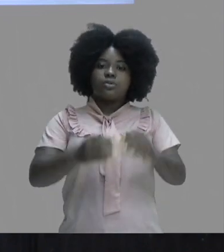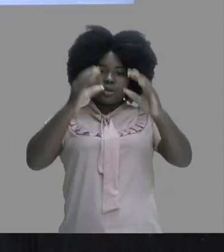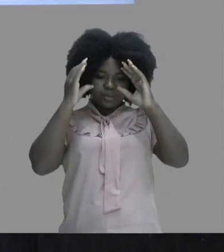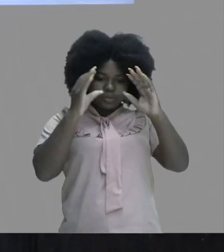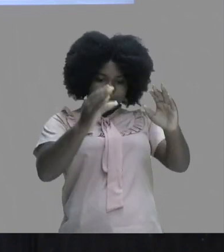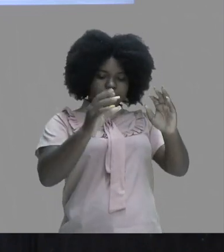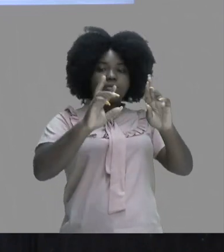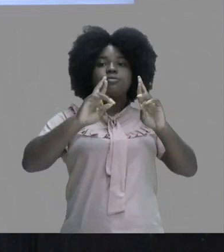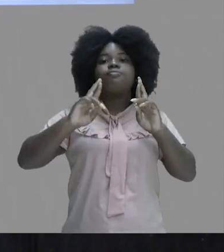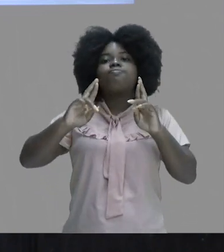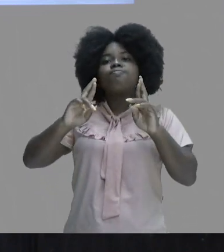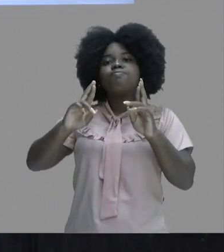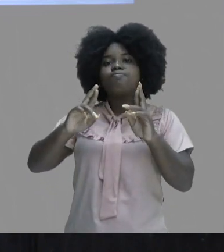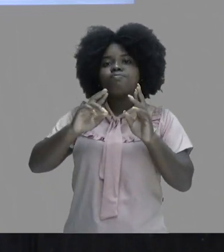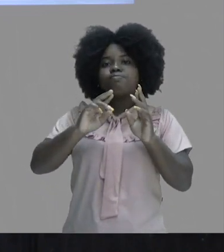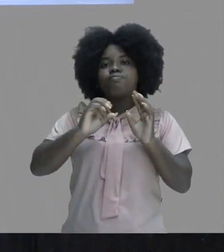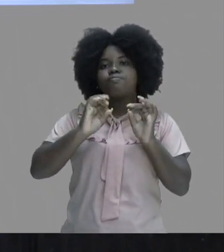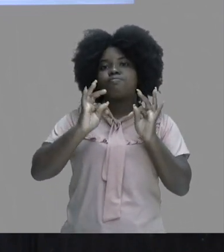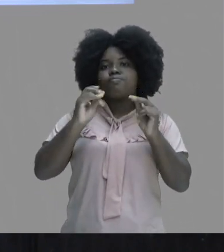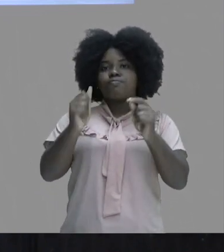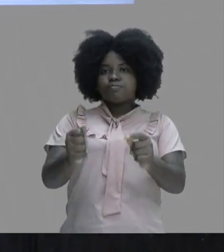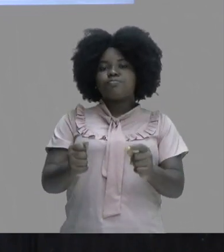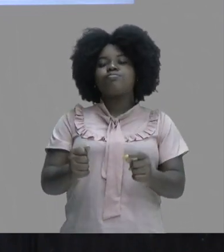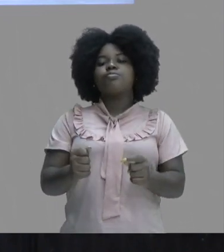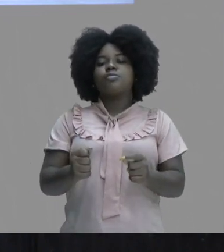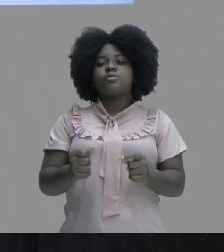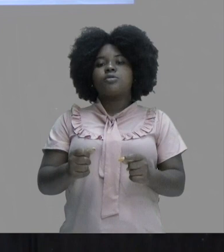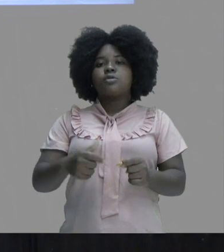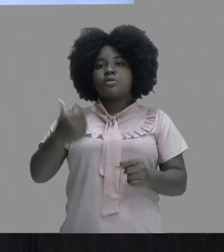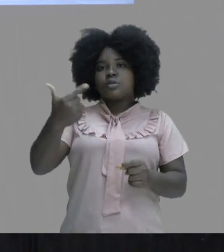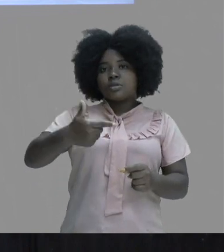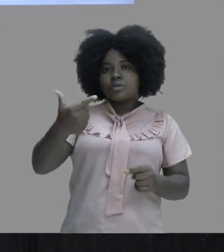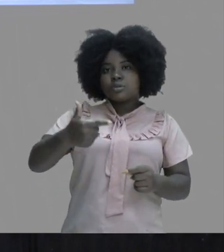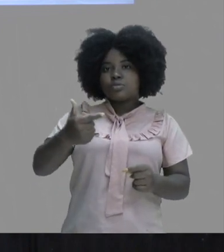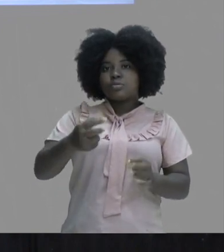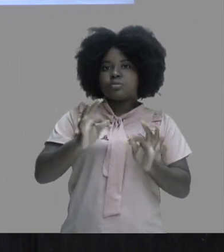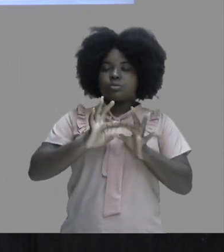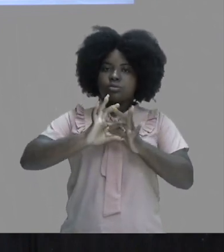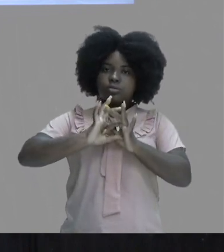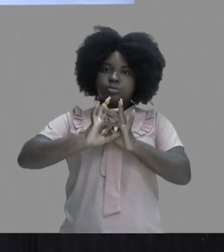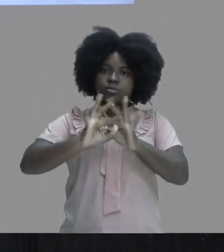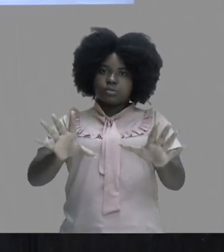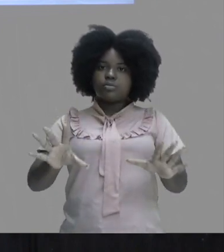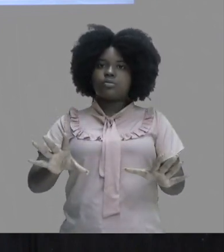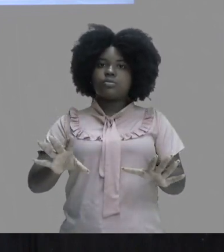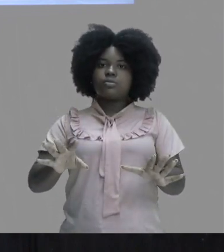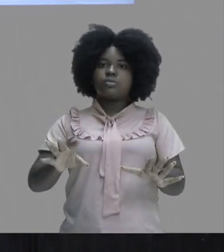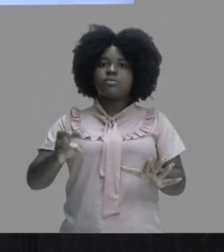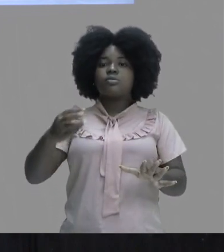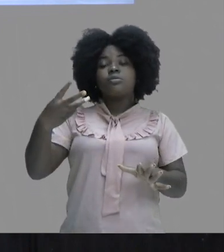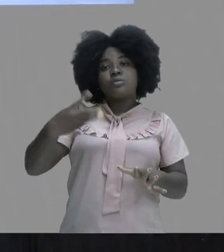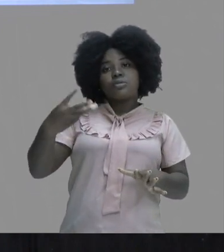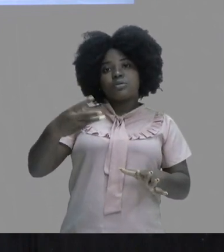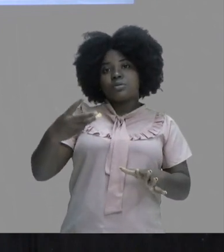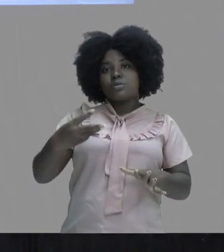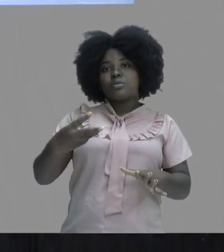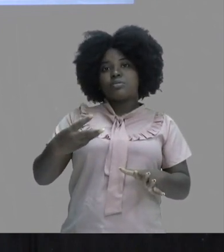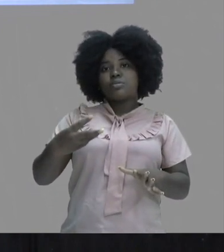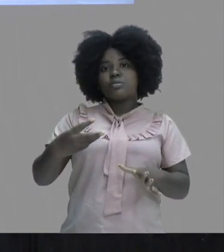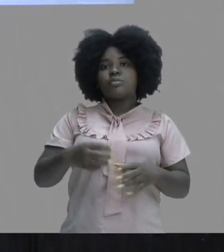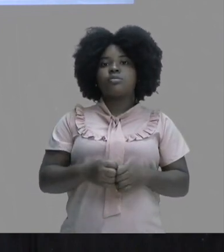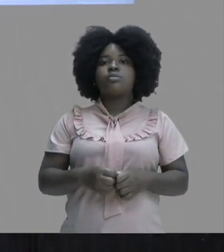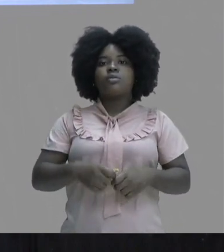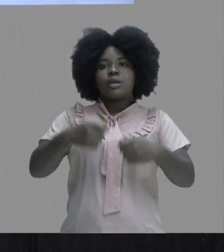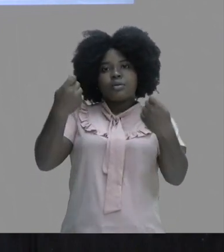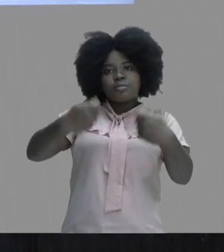a liberdade de pensamento e expressão. E também a garantia das necessidades